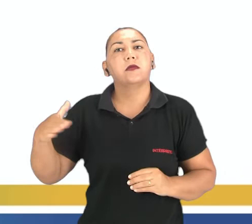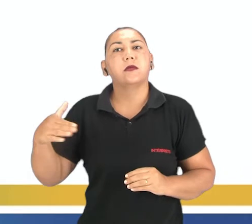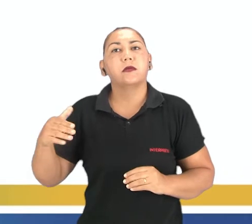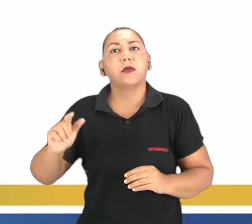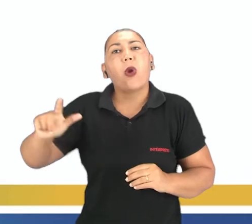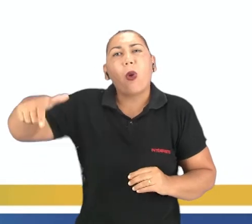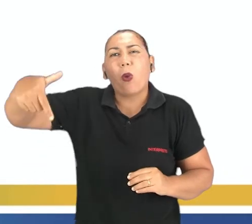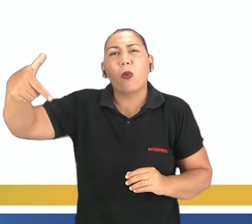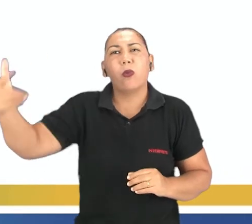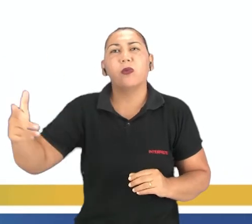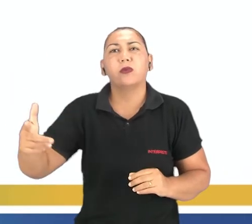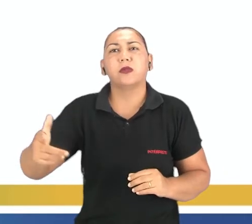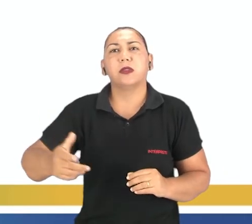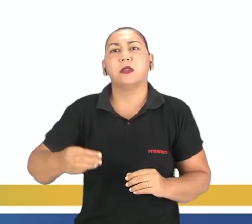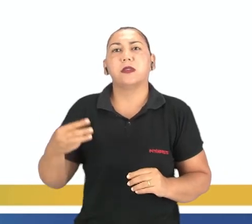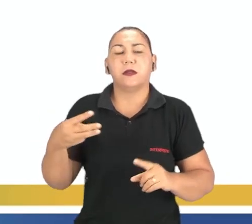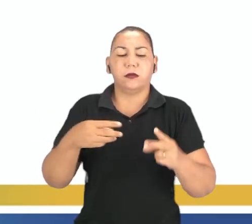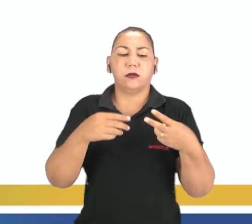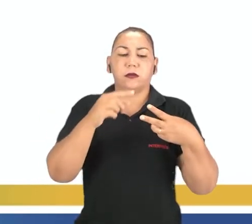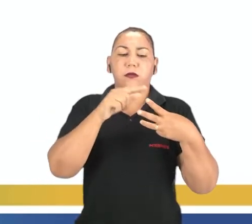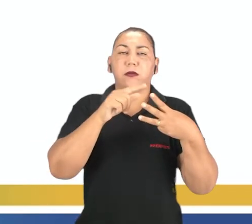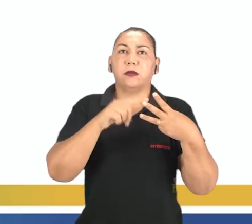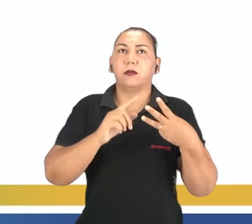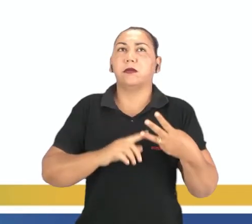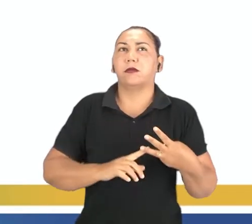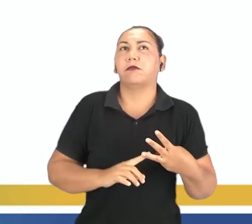outras 3 medidas são conhecidas.